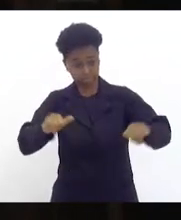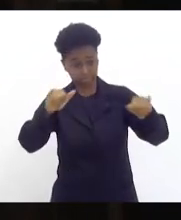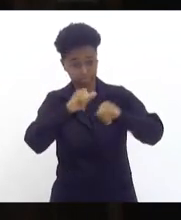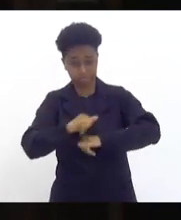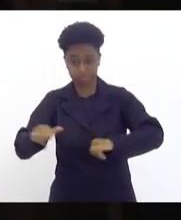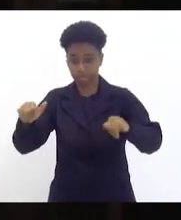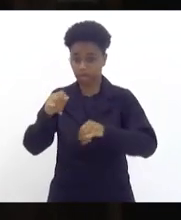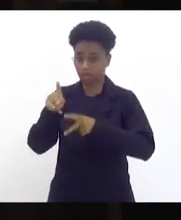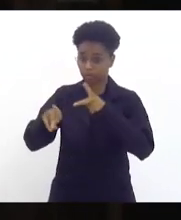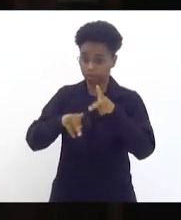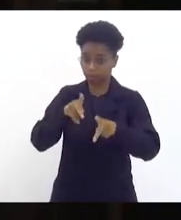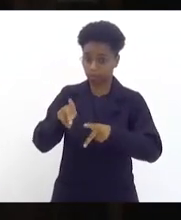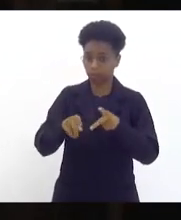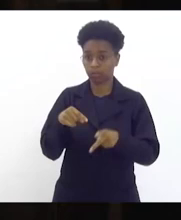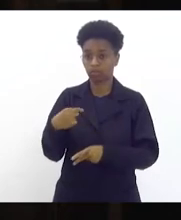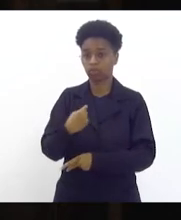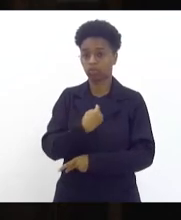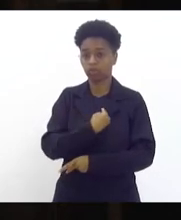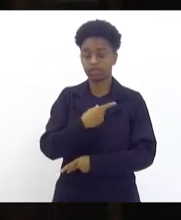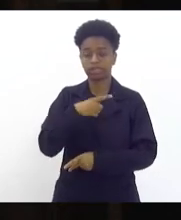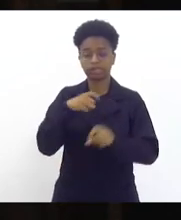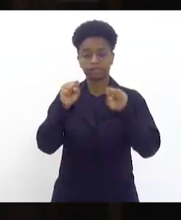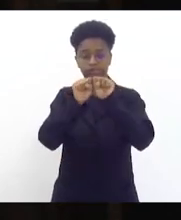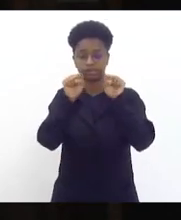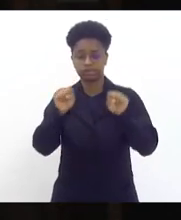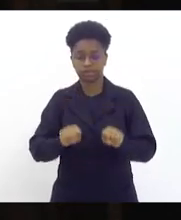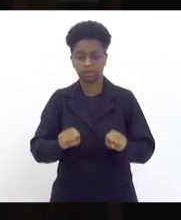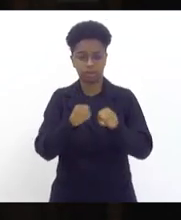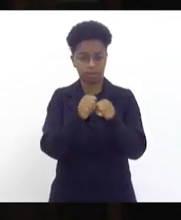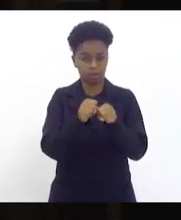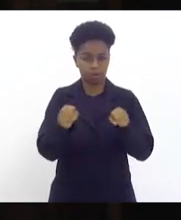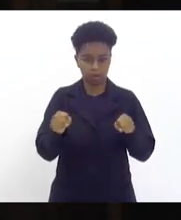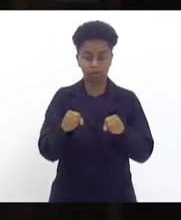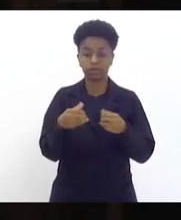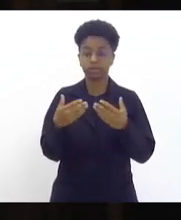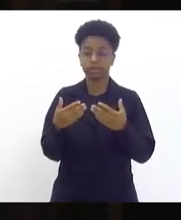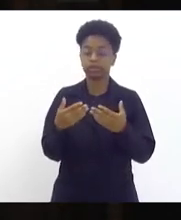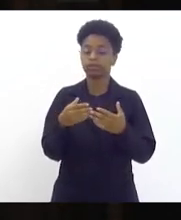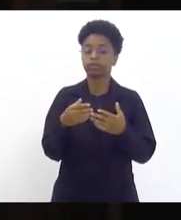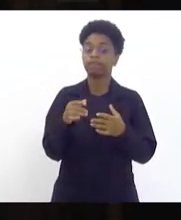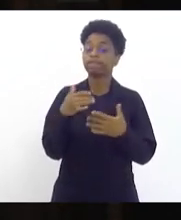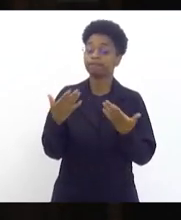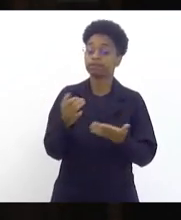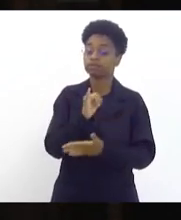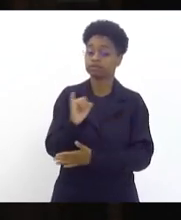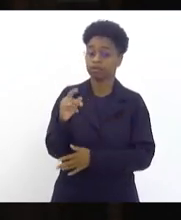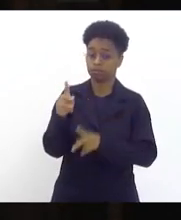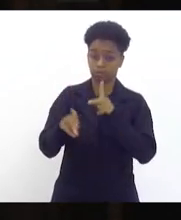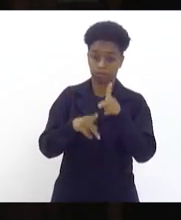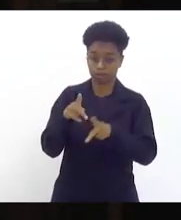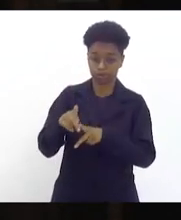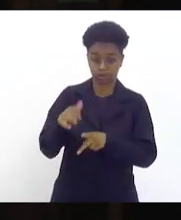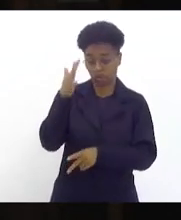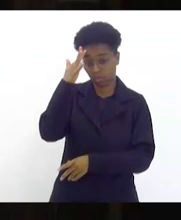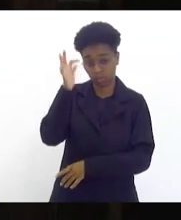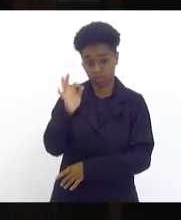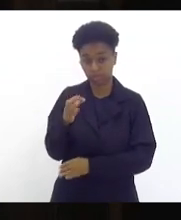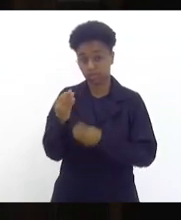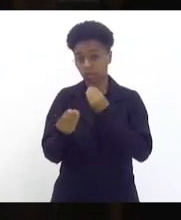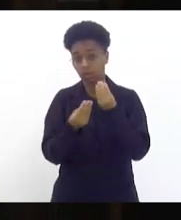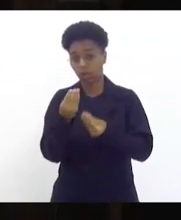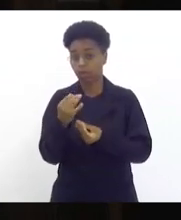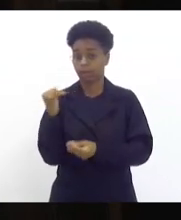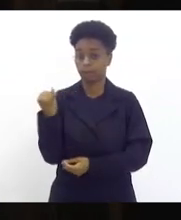população que nós estamos no macrossistema e se a população ela não tiver consciência de como é importante